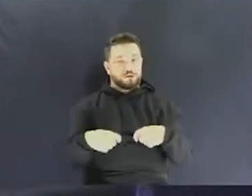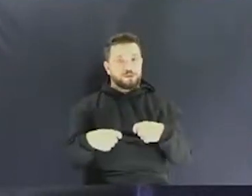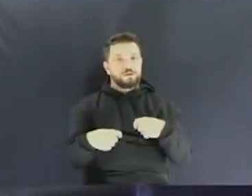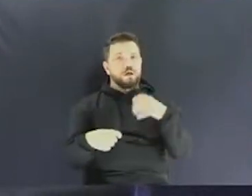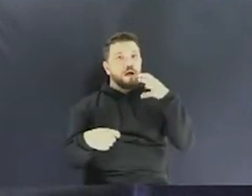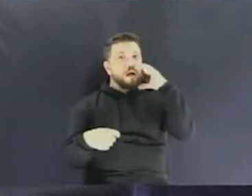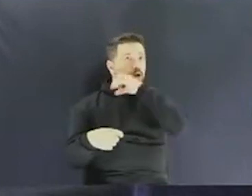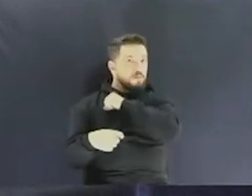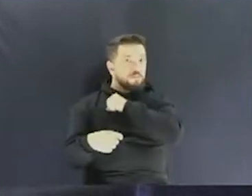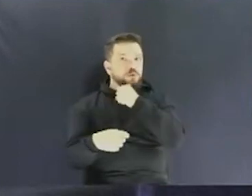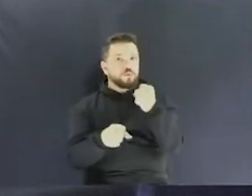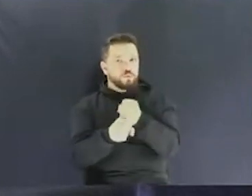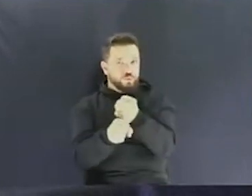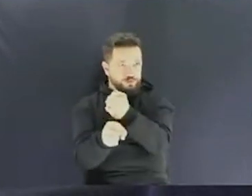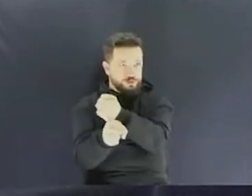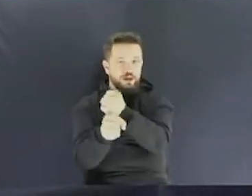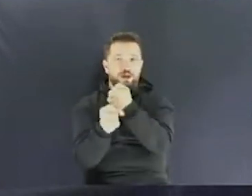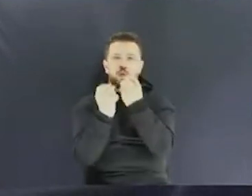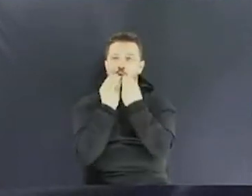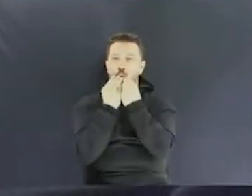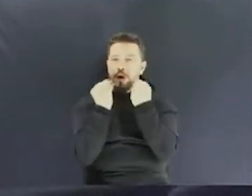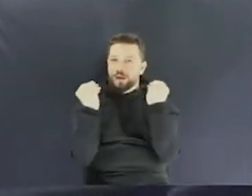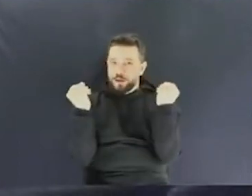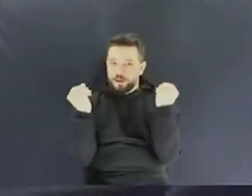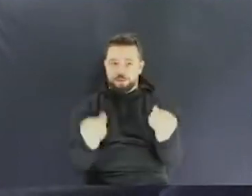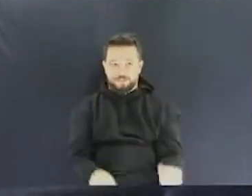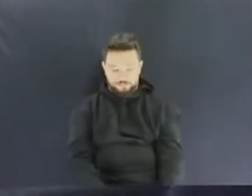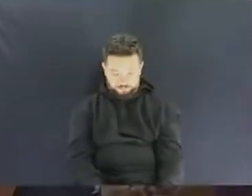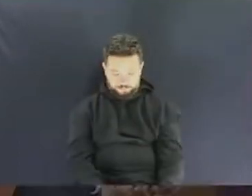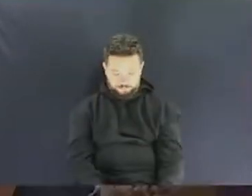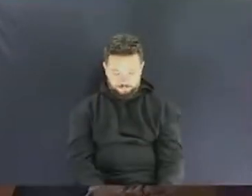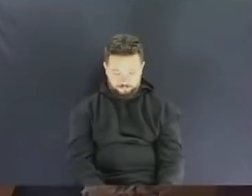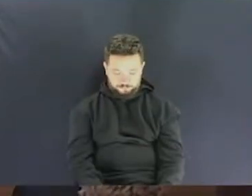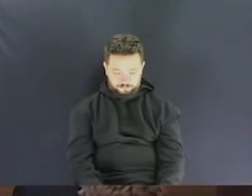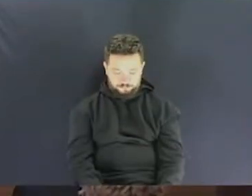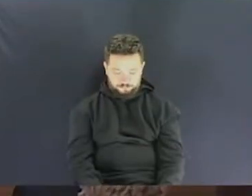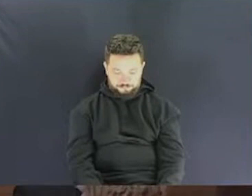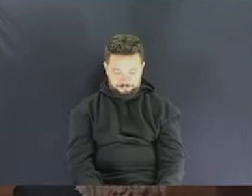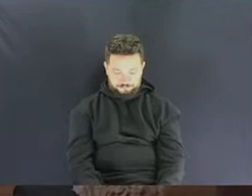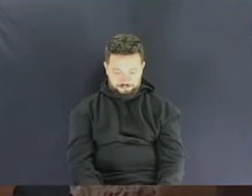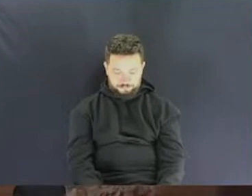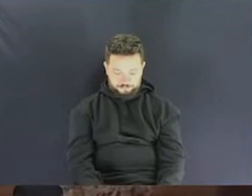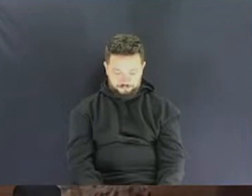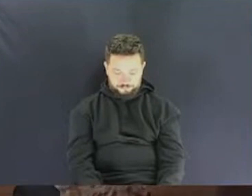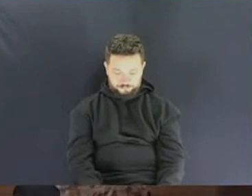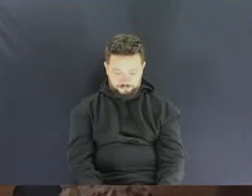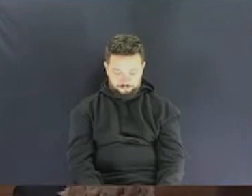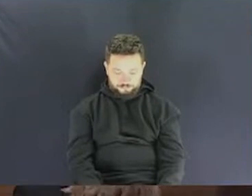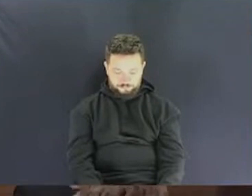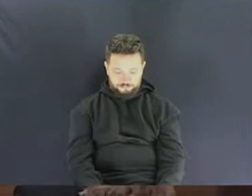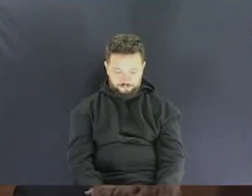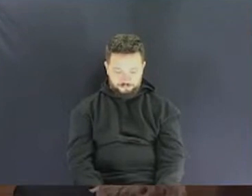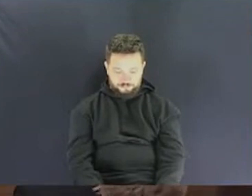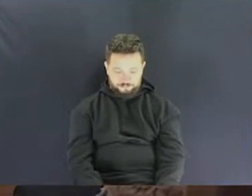mais qualidade. Então, por que está em alerta? Seria isso. Obrigada, vereadora professora Josete. Passo agora ao próximo